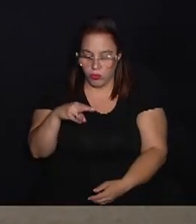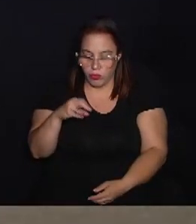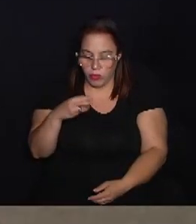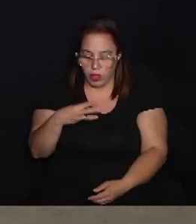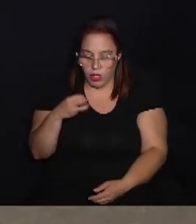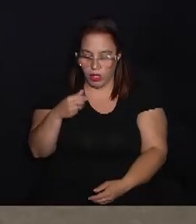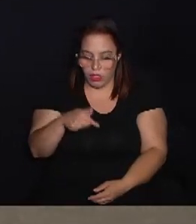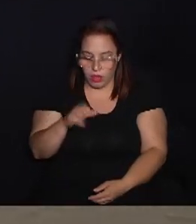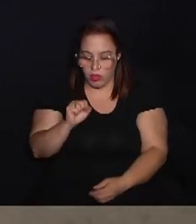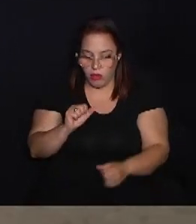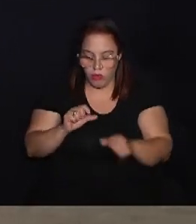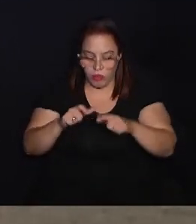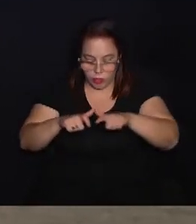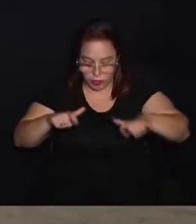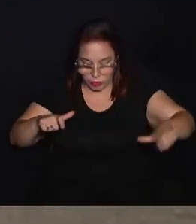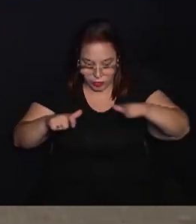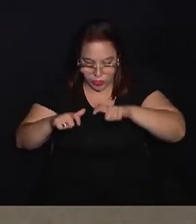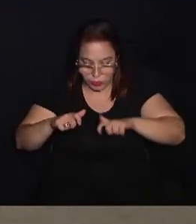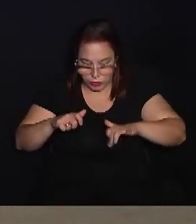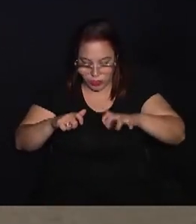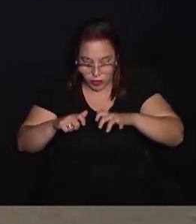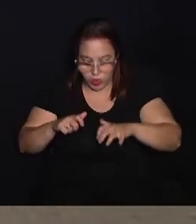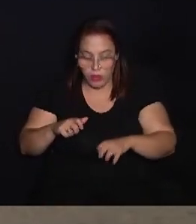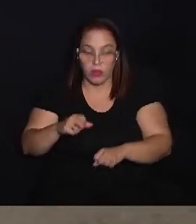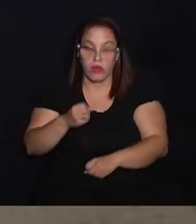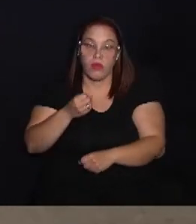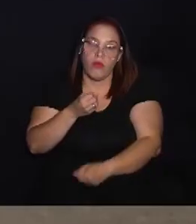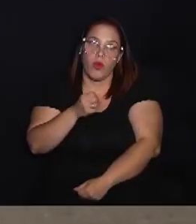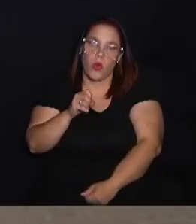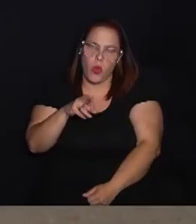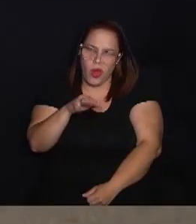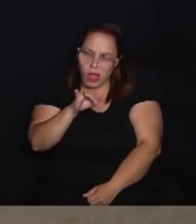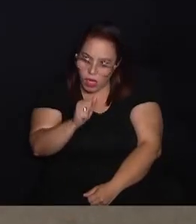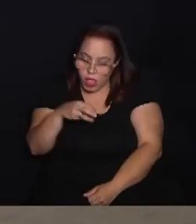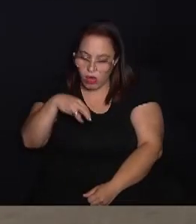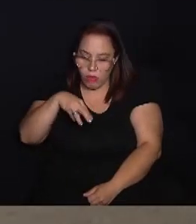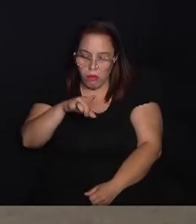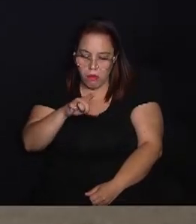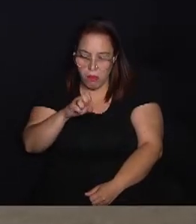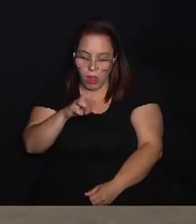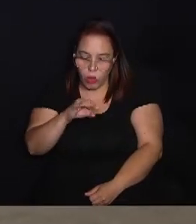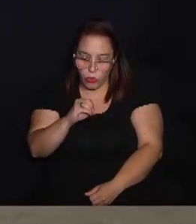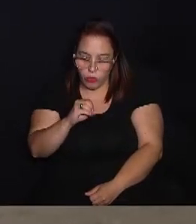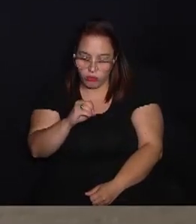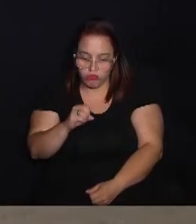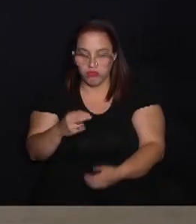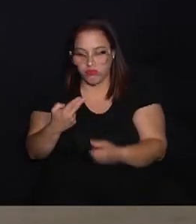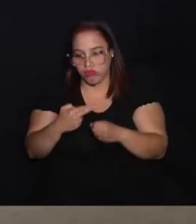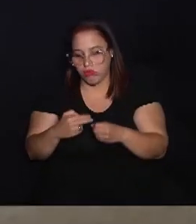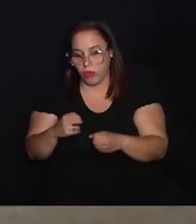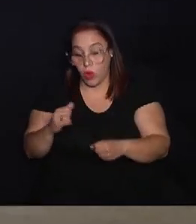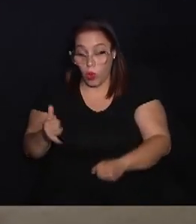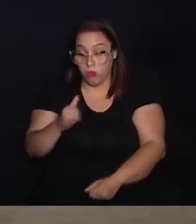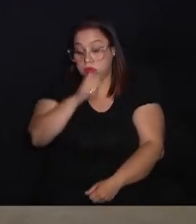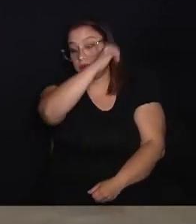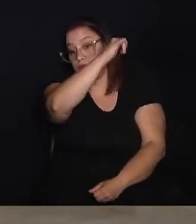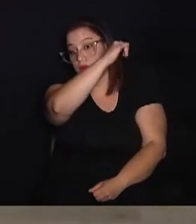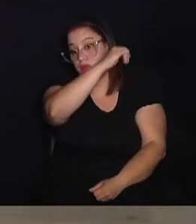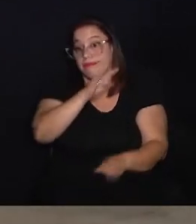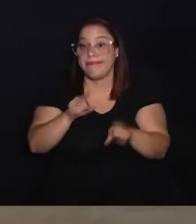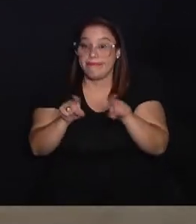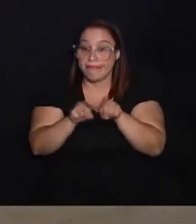Formosa. Também no Centro de Educação Infantil Catarina Milani, no Jardim das Bandeiras. Foi